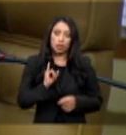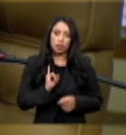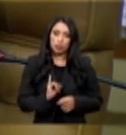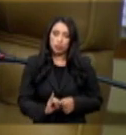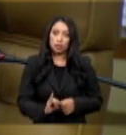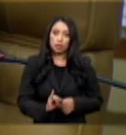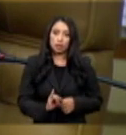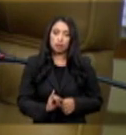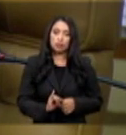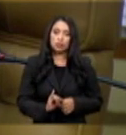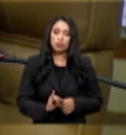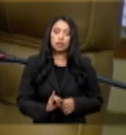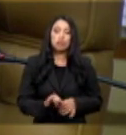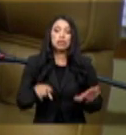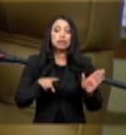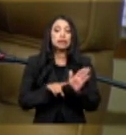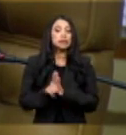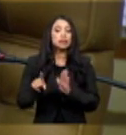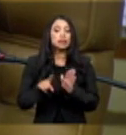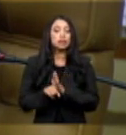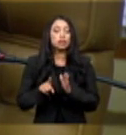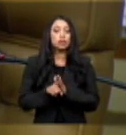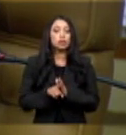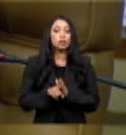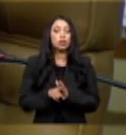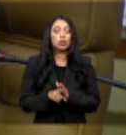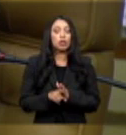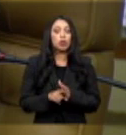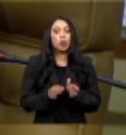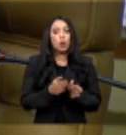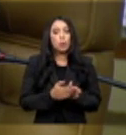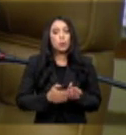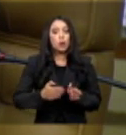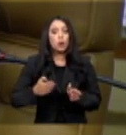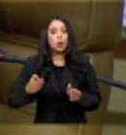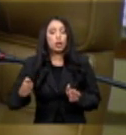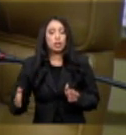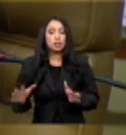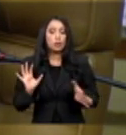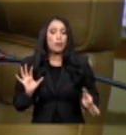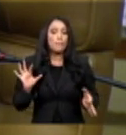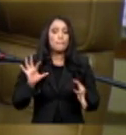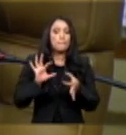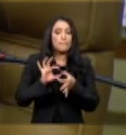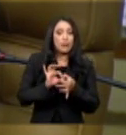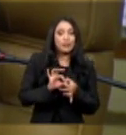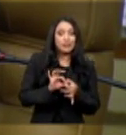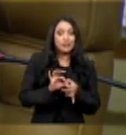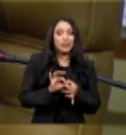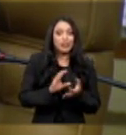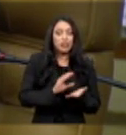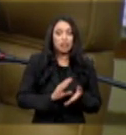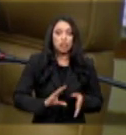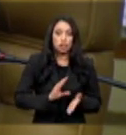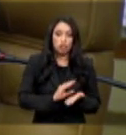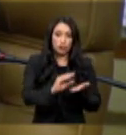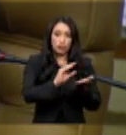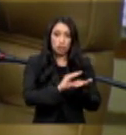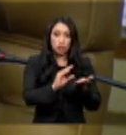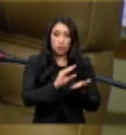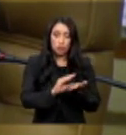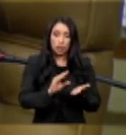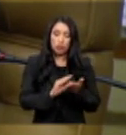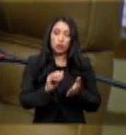constitucionalidade na qual se questiona prorrogação quanto a essas parcerias para investimento. É a ação direta